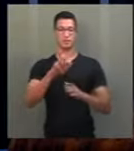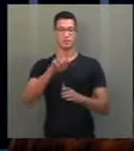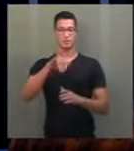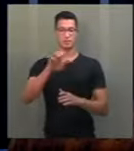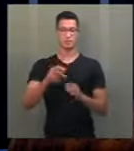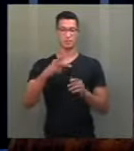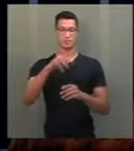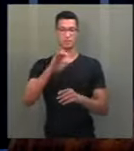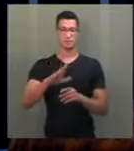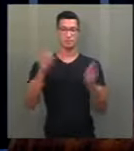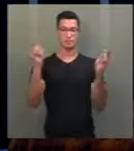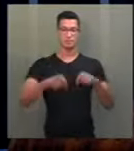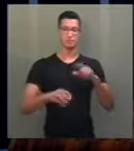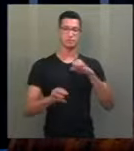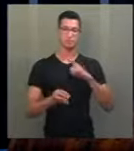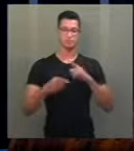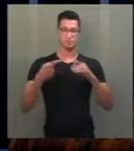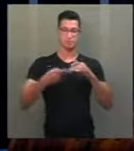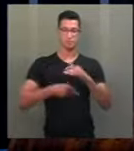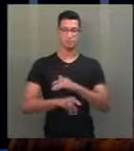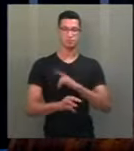PEC possibilita